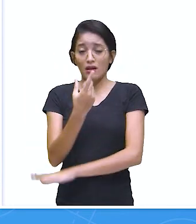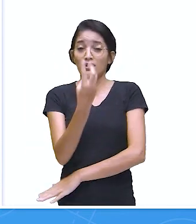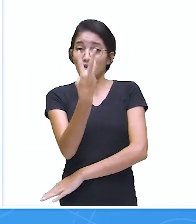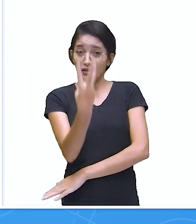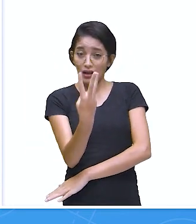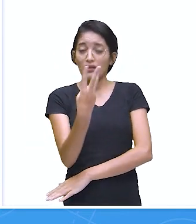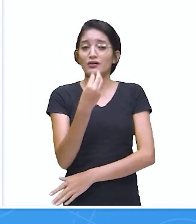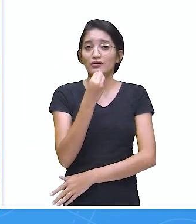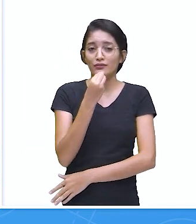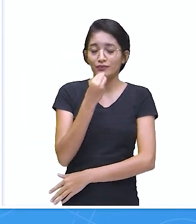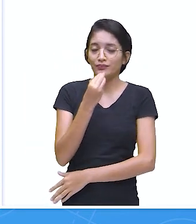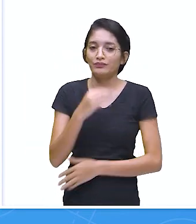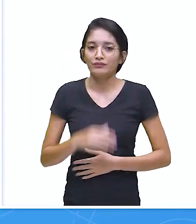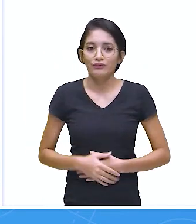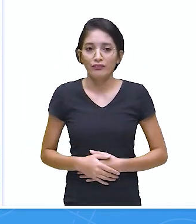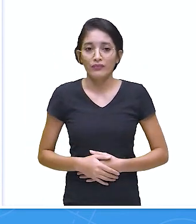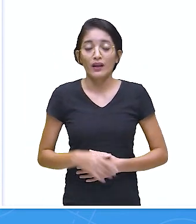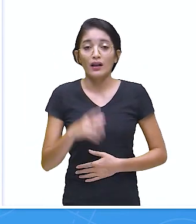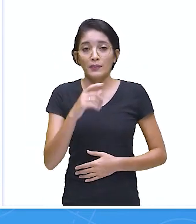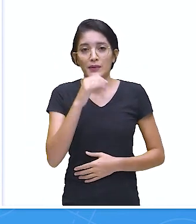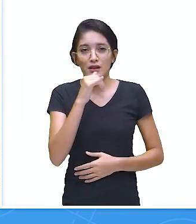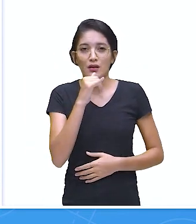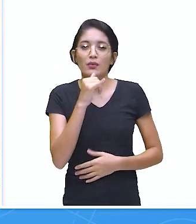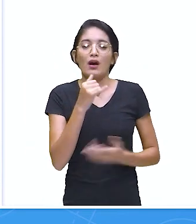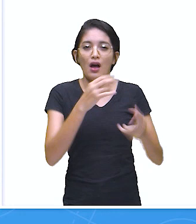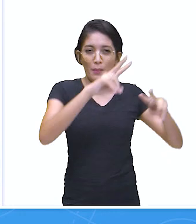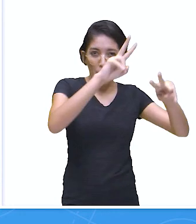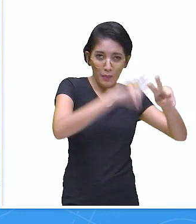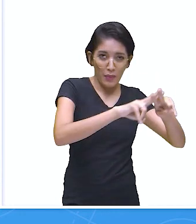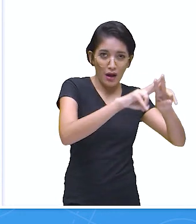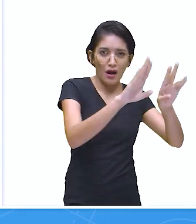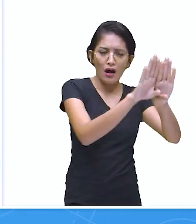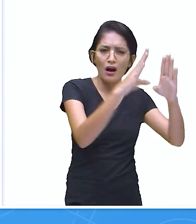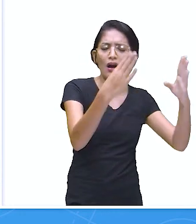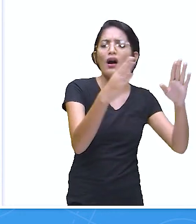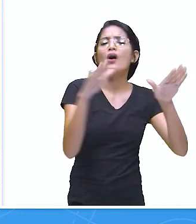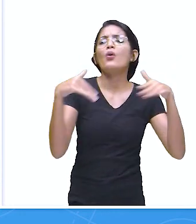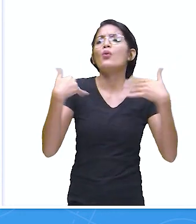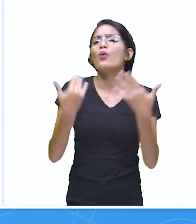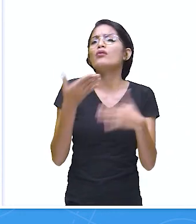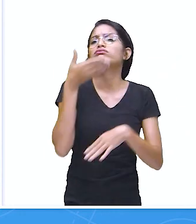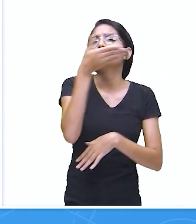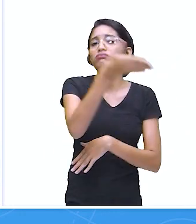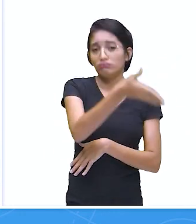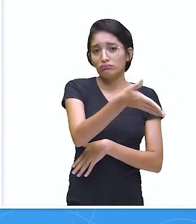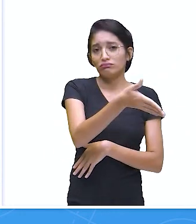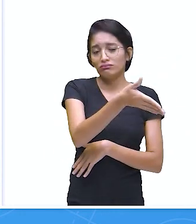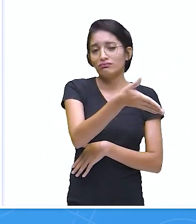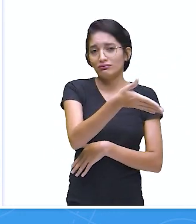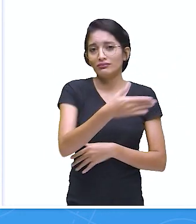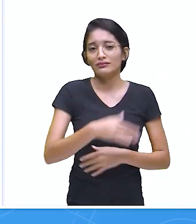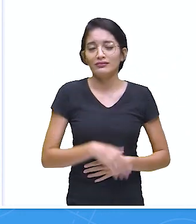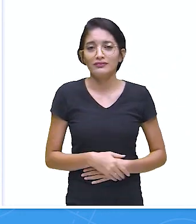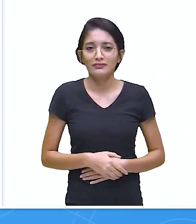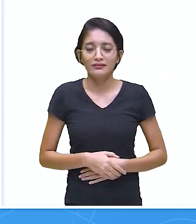isso? A da cadeia está aberta aí, né? Aí ele fica em dúvida, qual que eu vou?